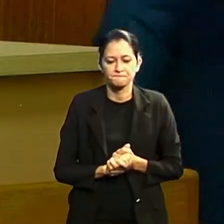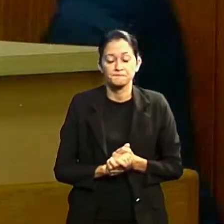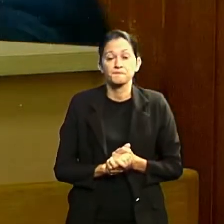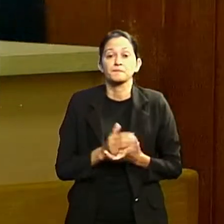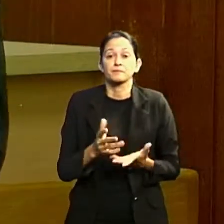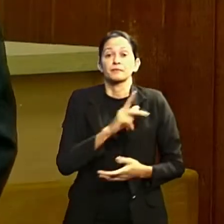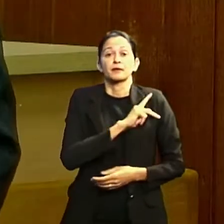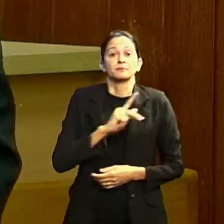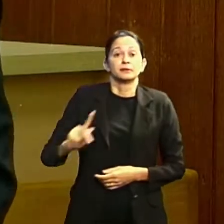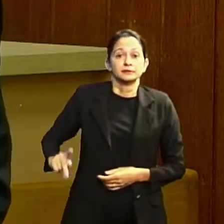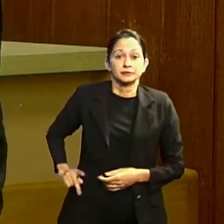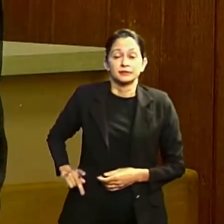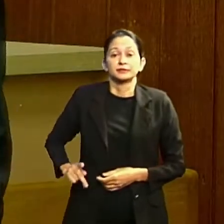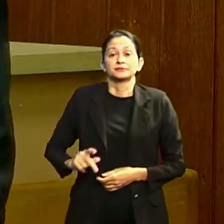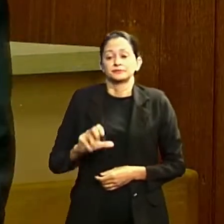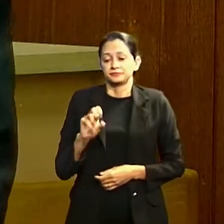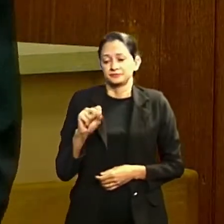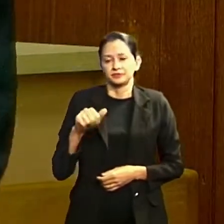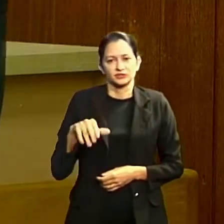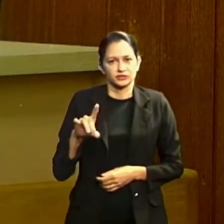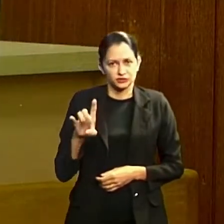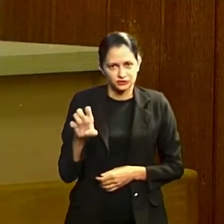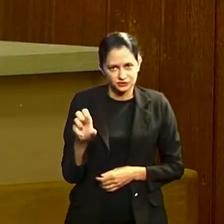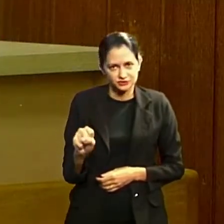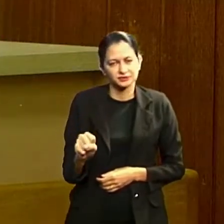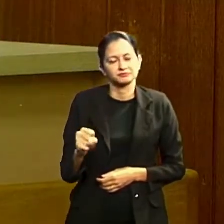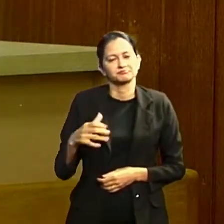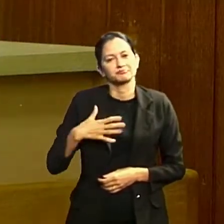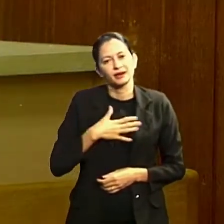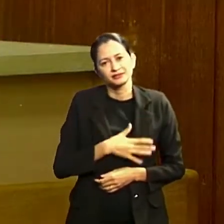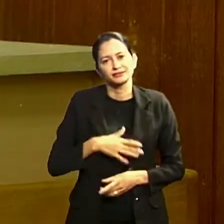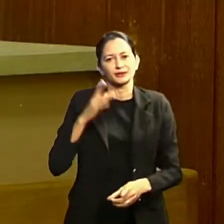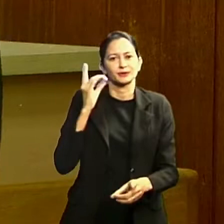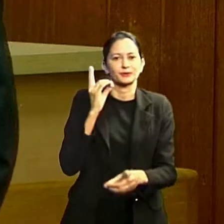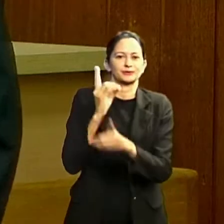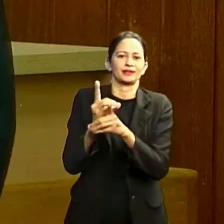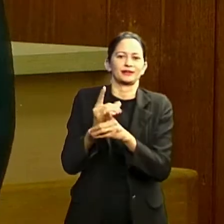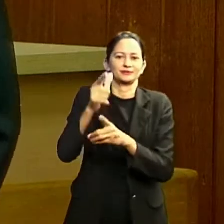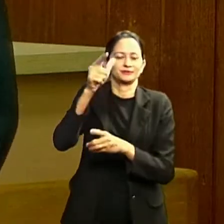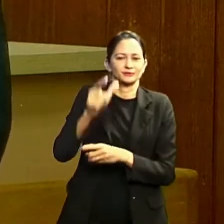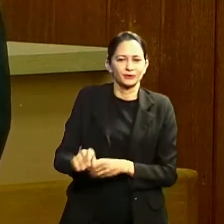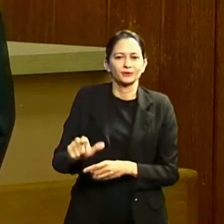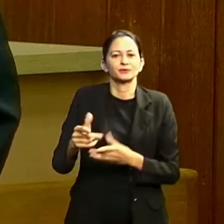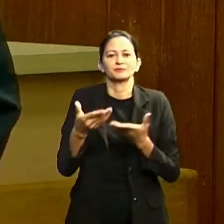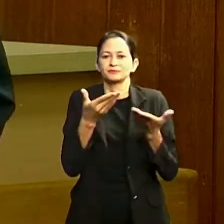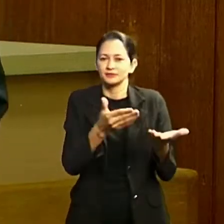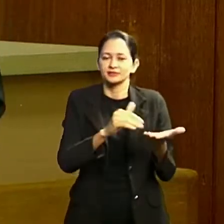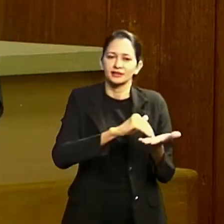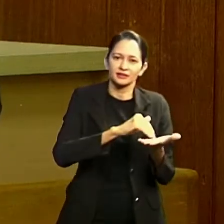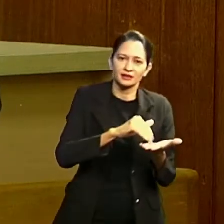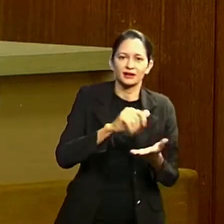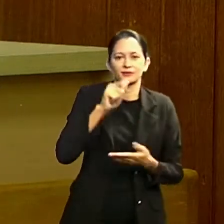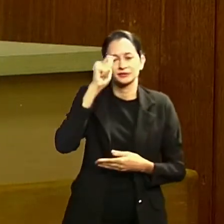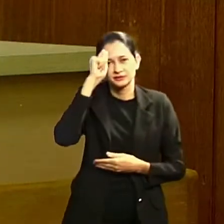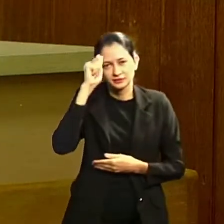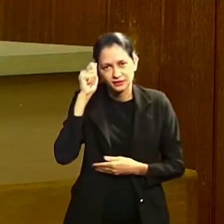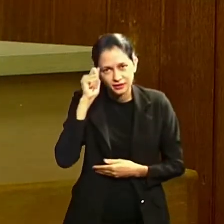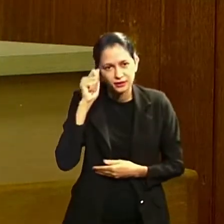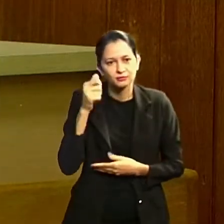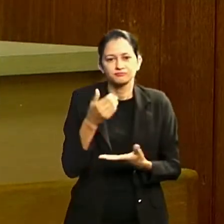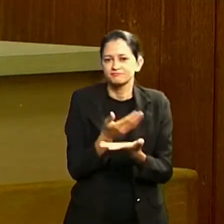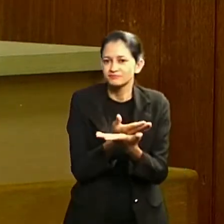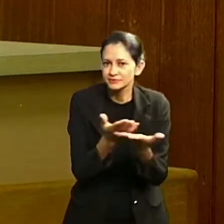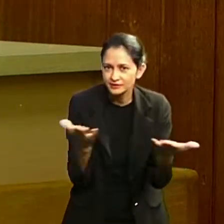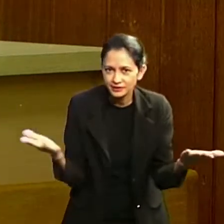aqui, vereador Sandy Júnior, prazer reencontrá-lo, vereador Anselmo, secretário-geral, senhoras vereadoras,